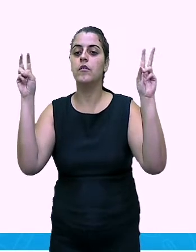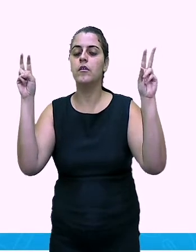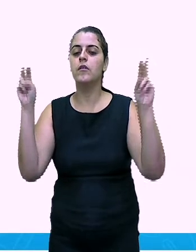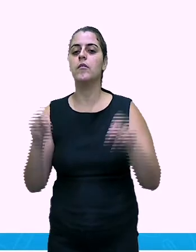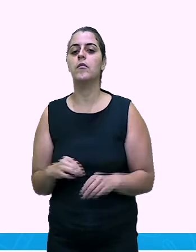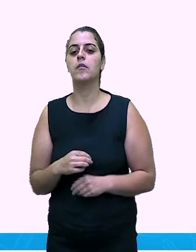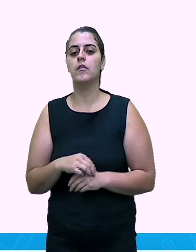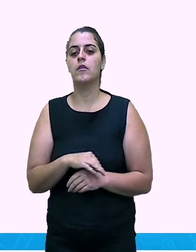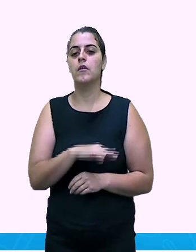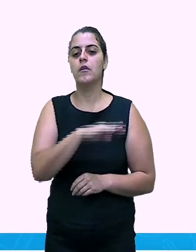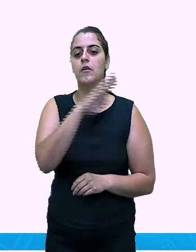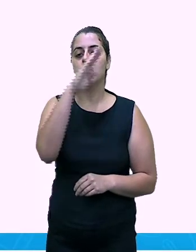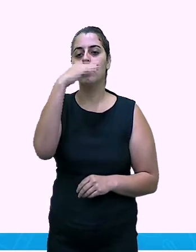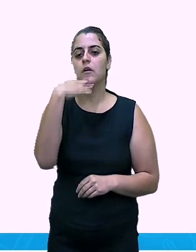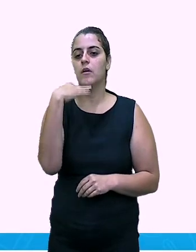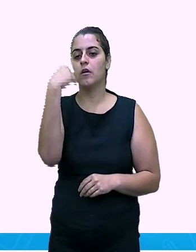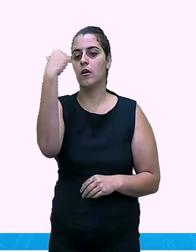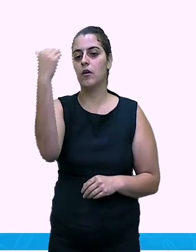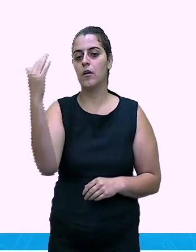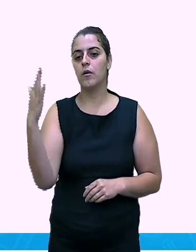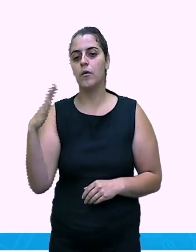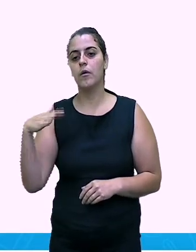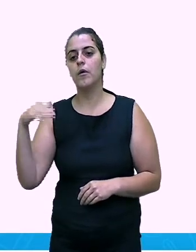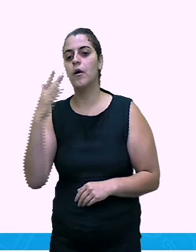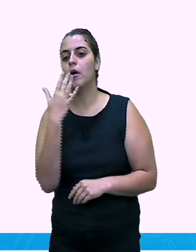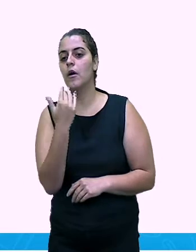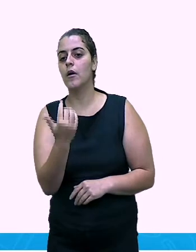é o arco-íris, e nós temos